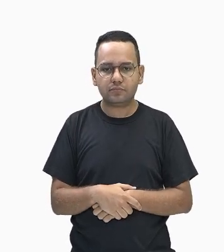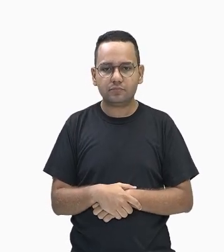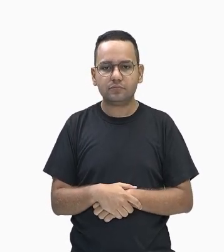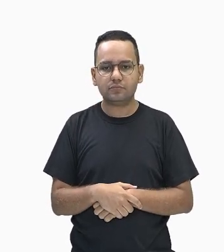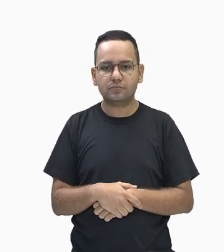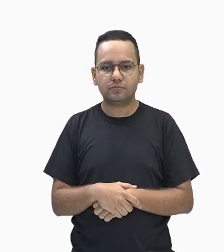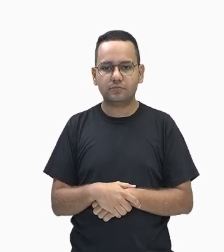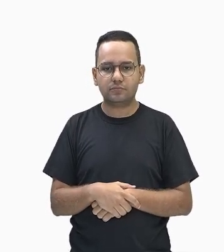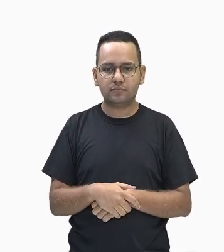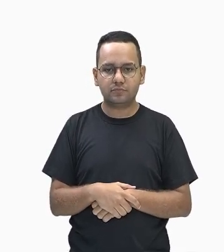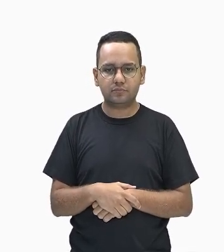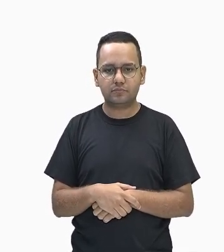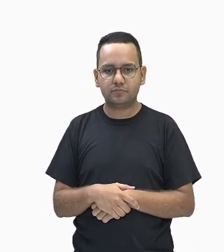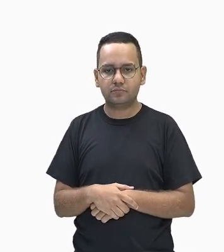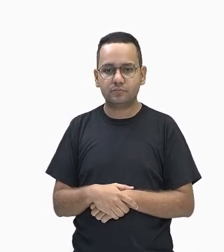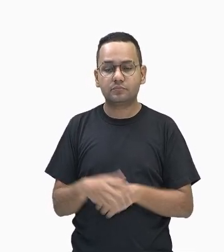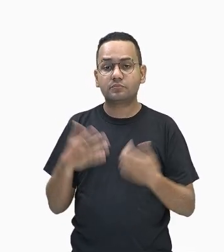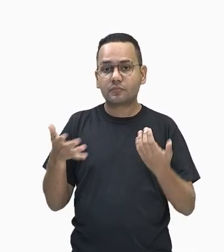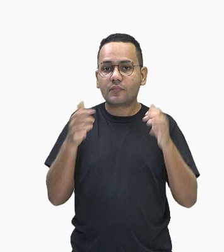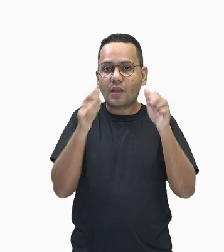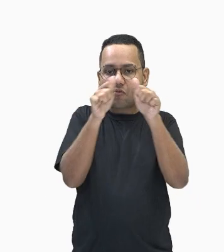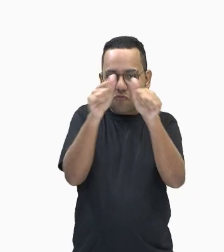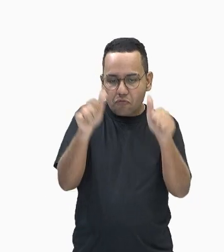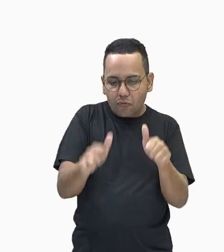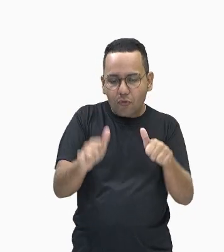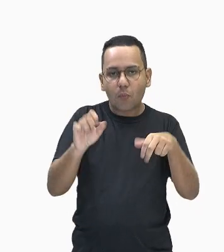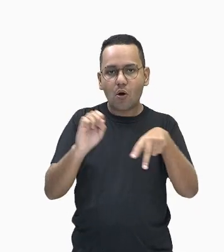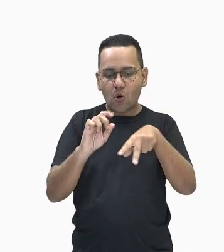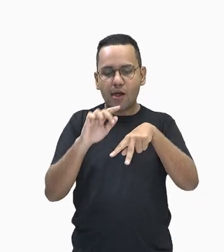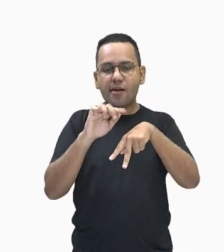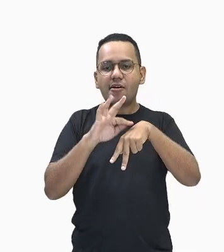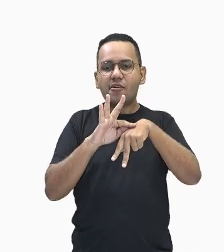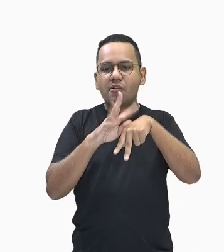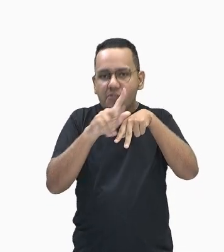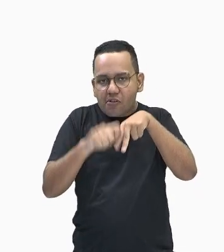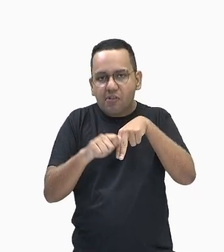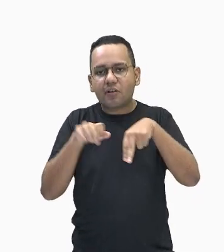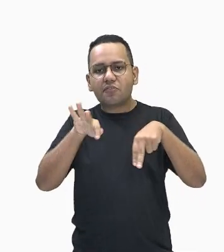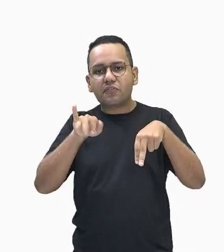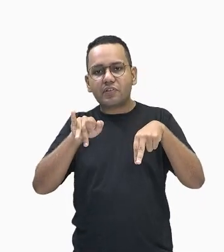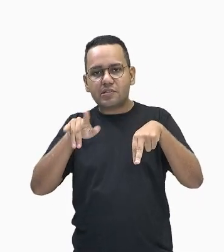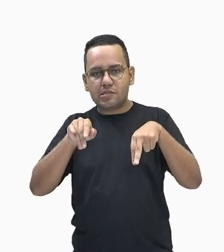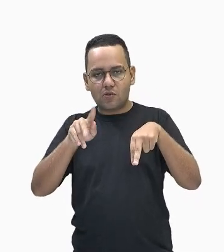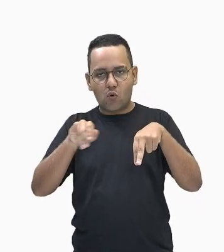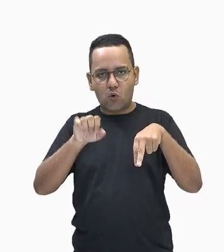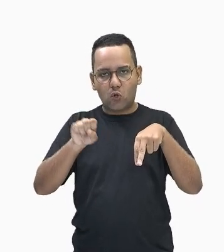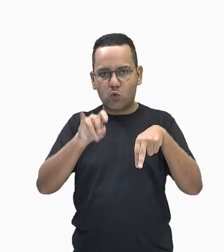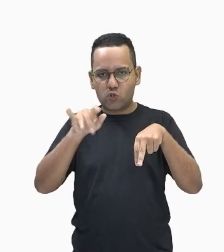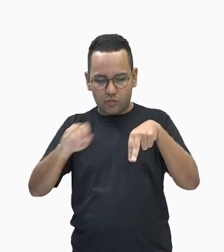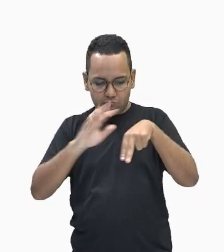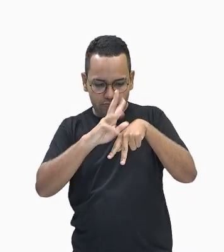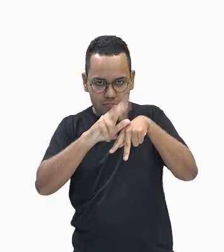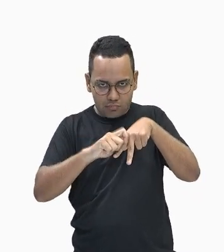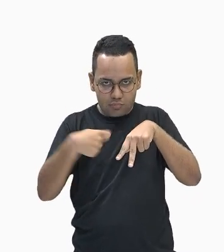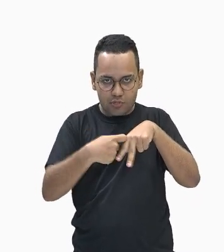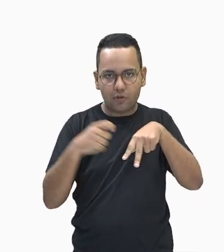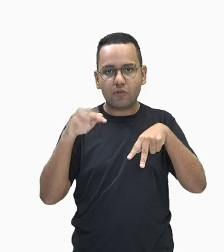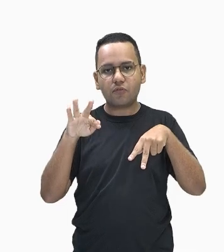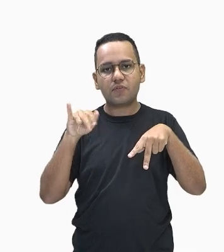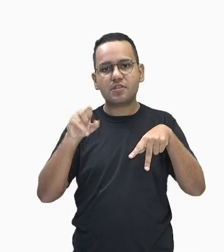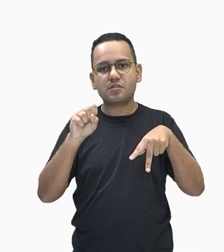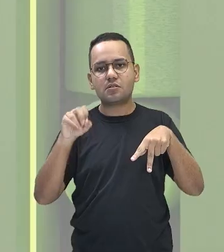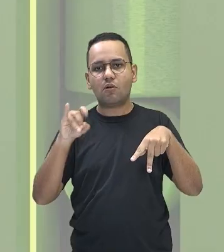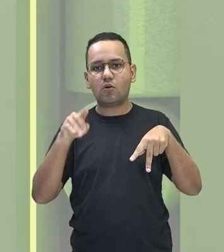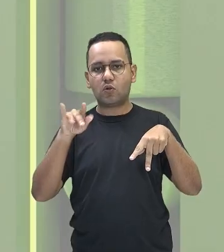o formato, têm a fisiologia, têm a forma, né, para aquilo que elas têm que funcionar. Tá